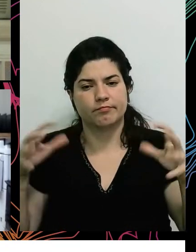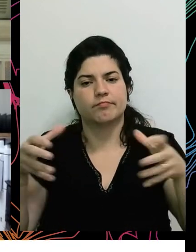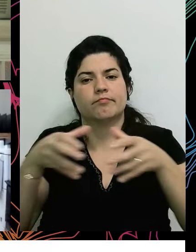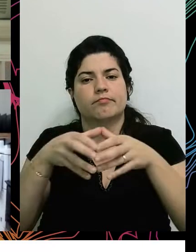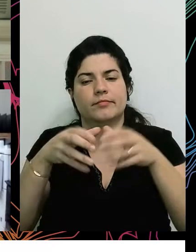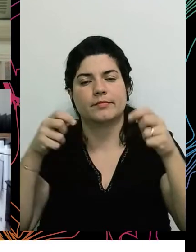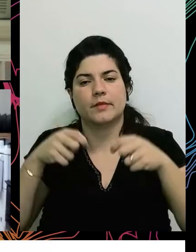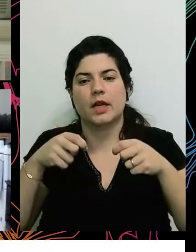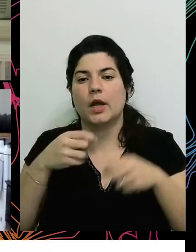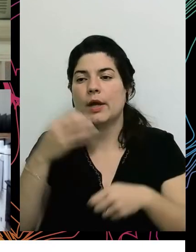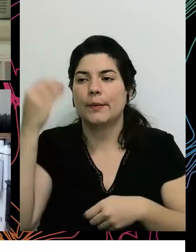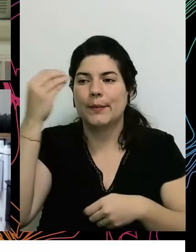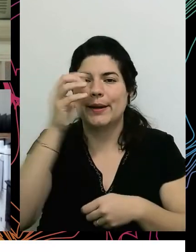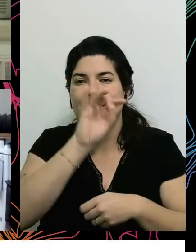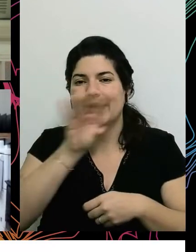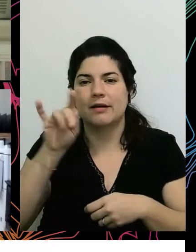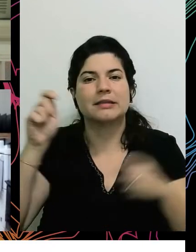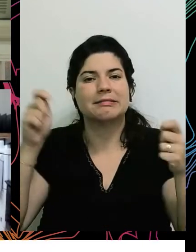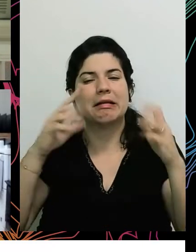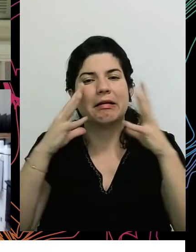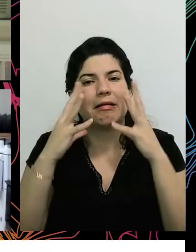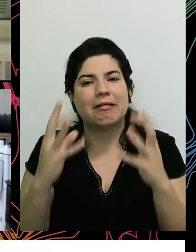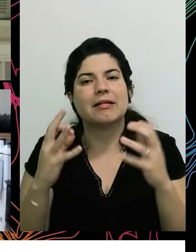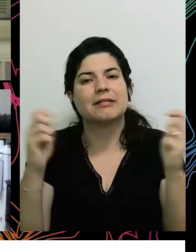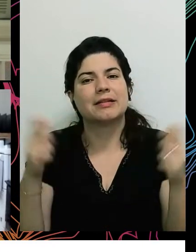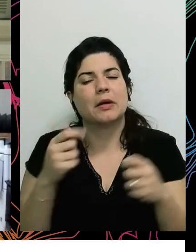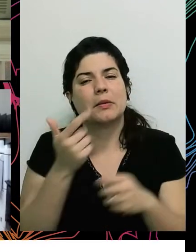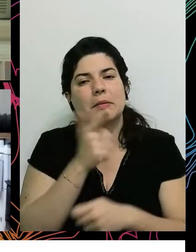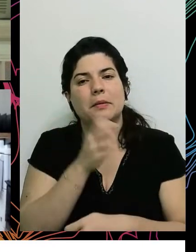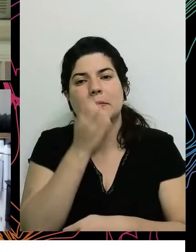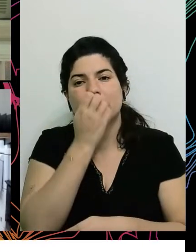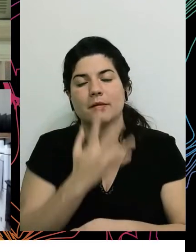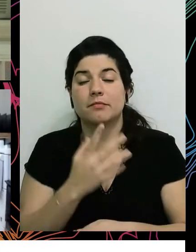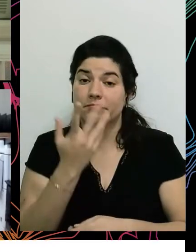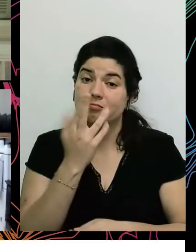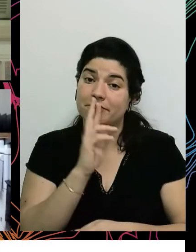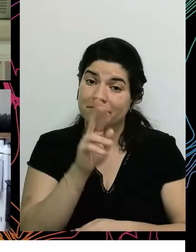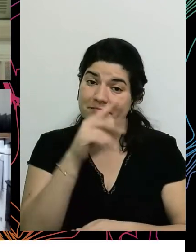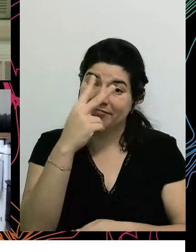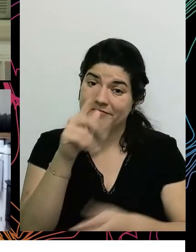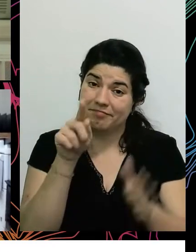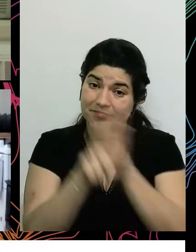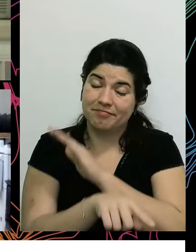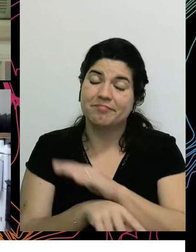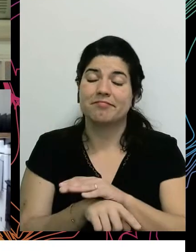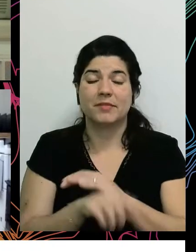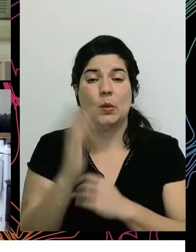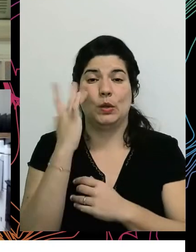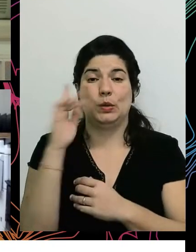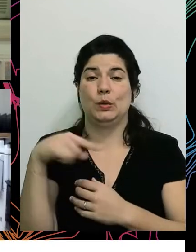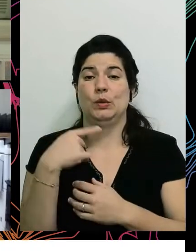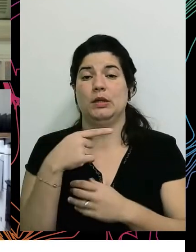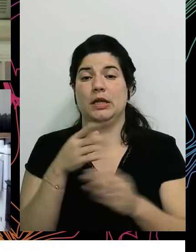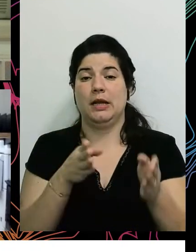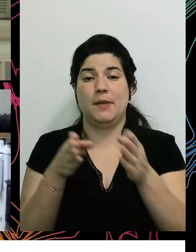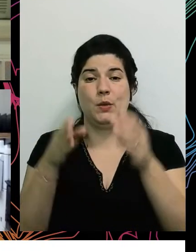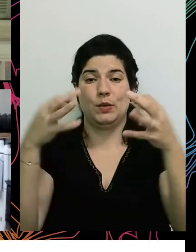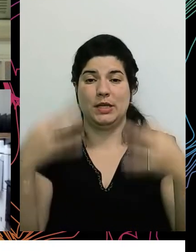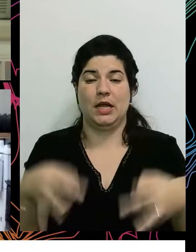experiências de todos, e tem sido muito bem recebido. Então, respondendo você, eu acho que nós estamos no caminho certo,